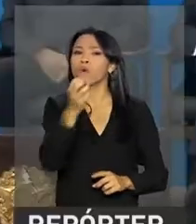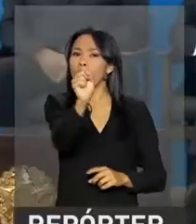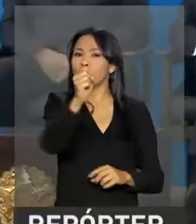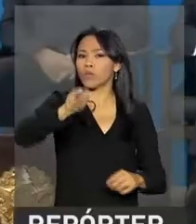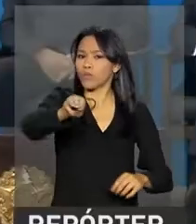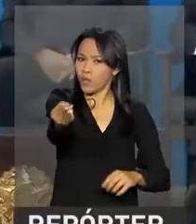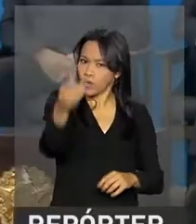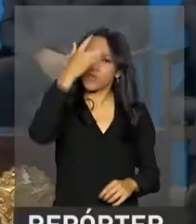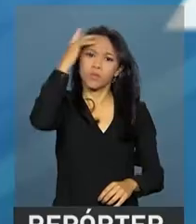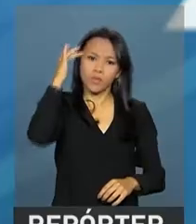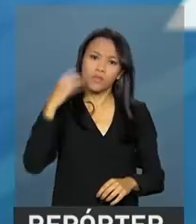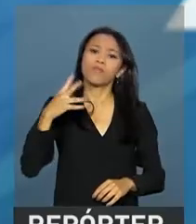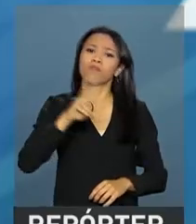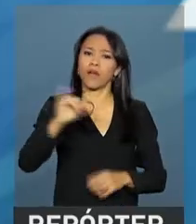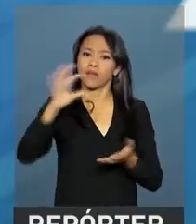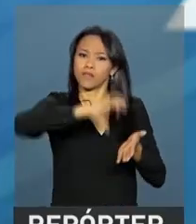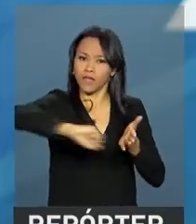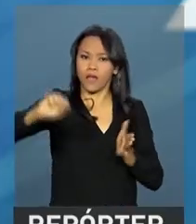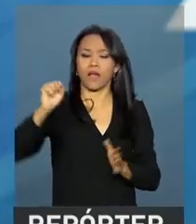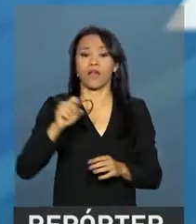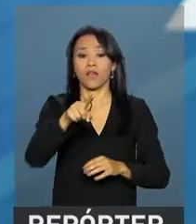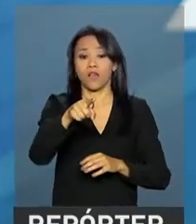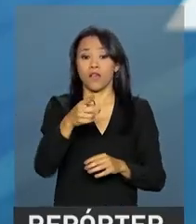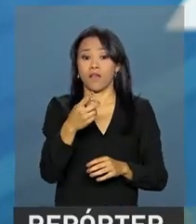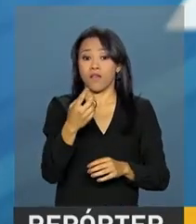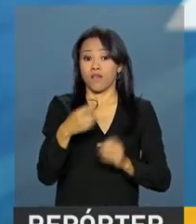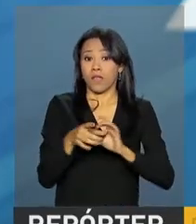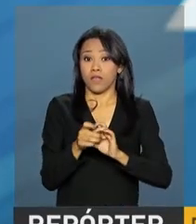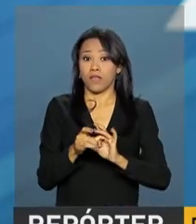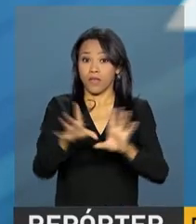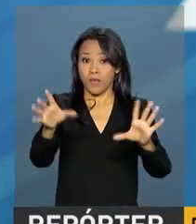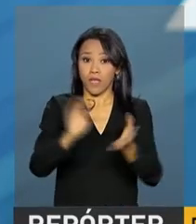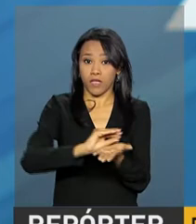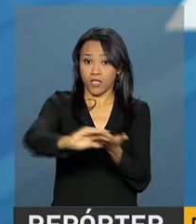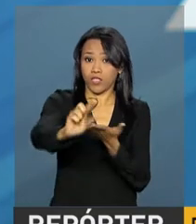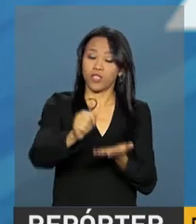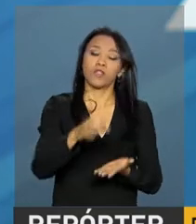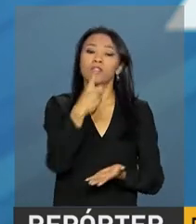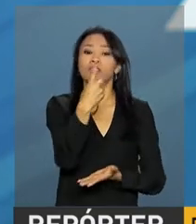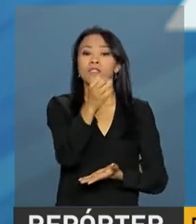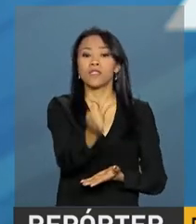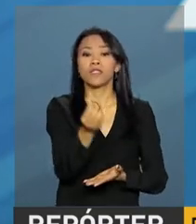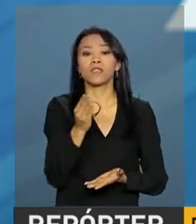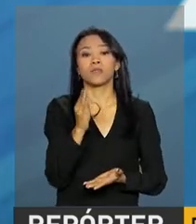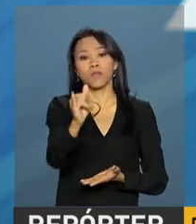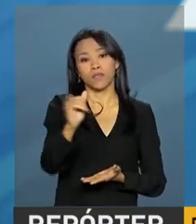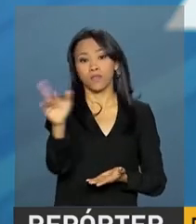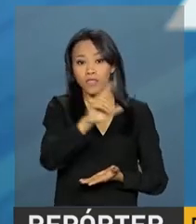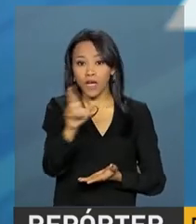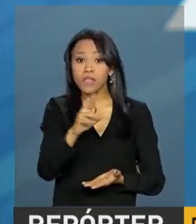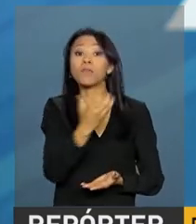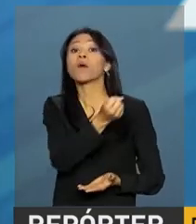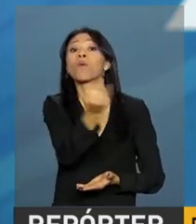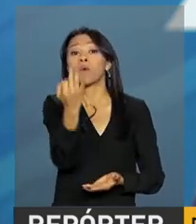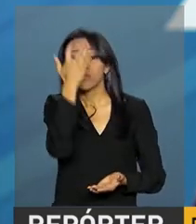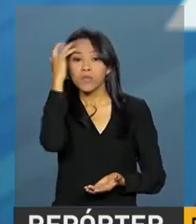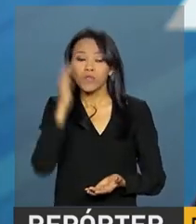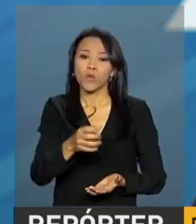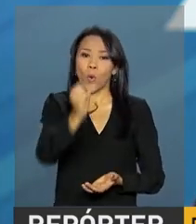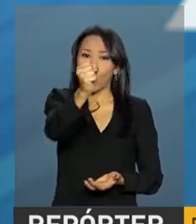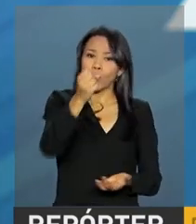vamos liberar 16 bilhões de reais para 8 milhões de pessoas que estão nessa condição